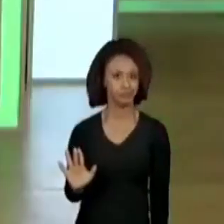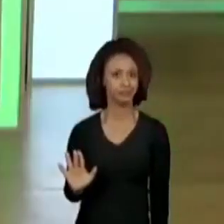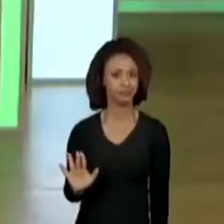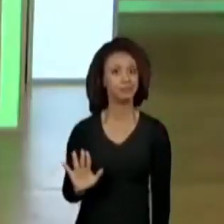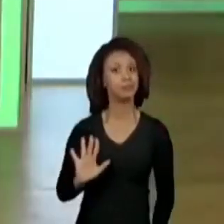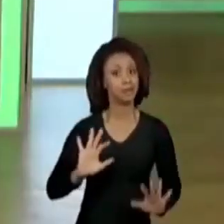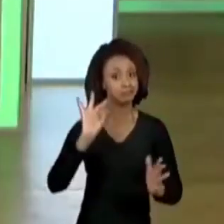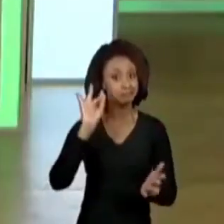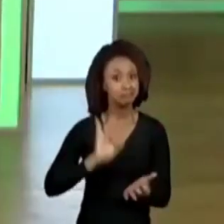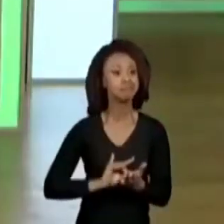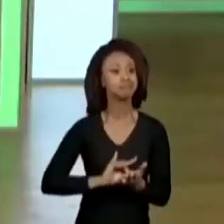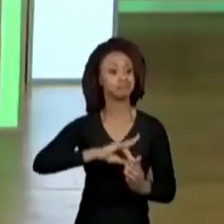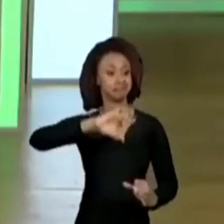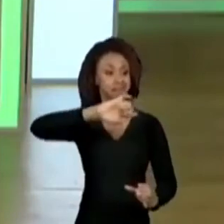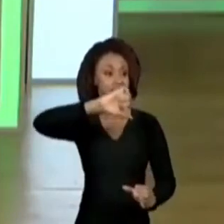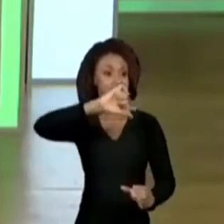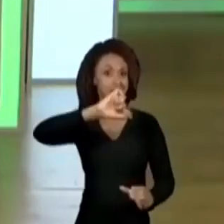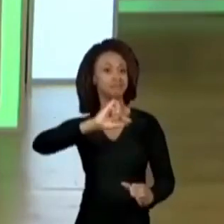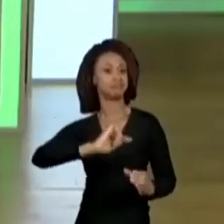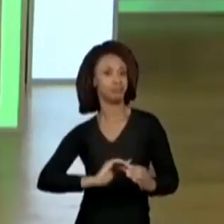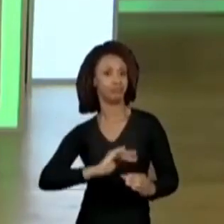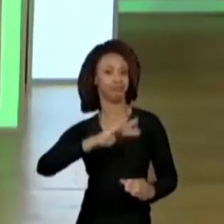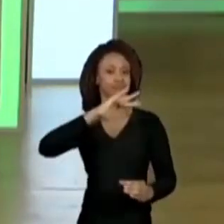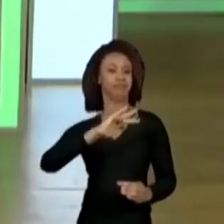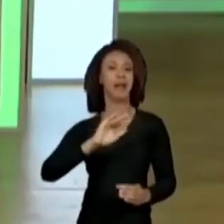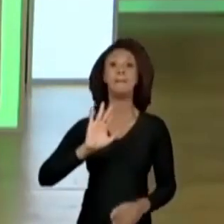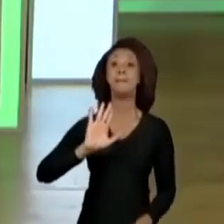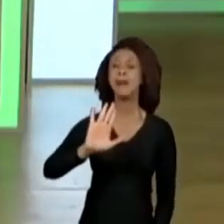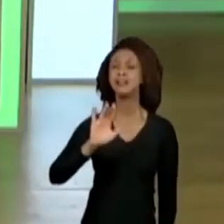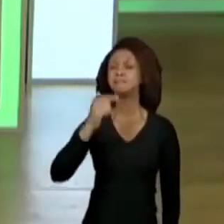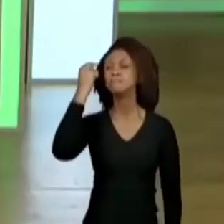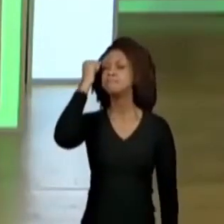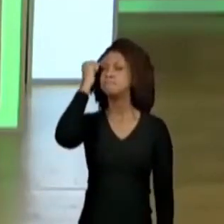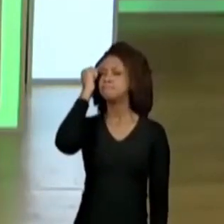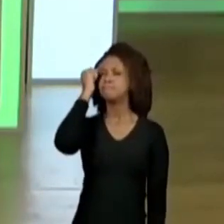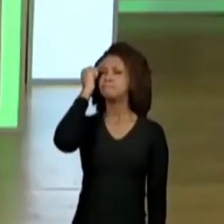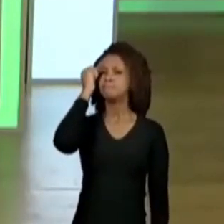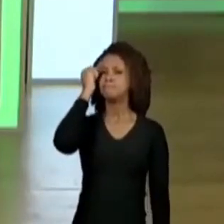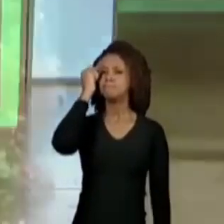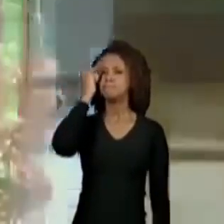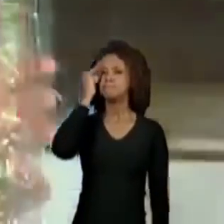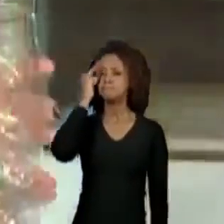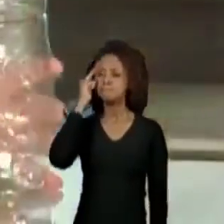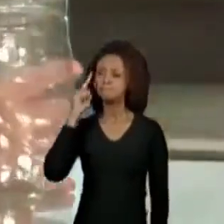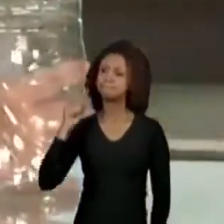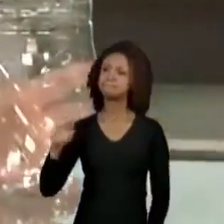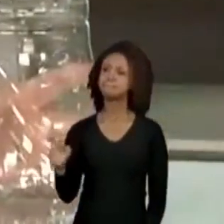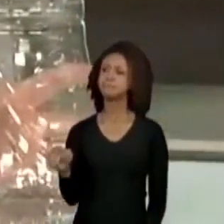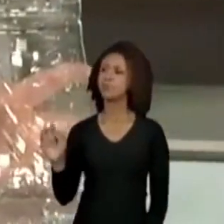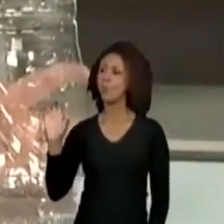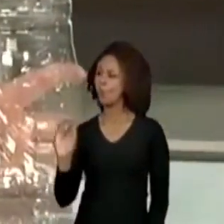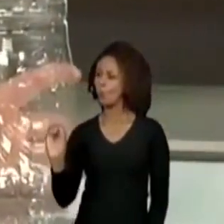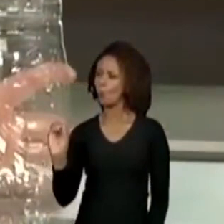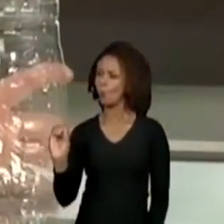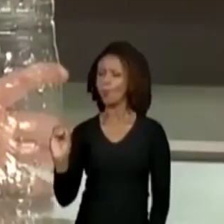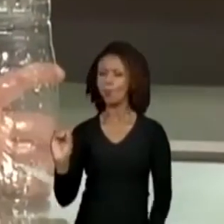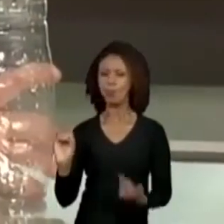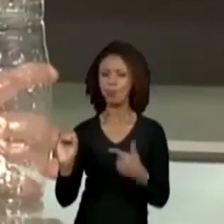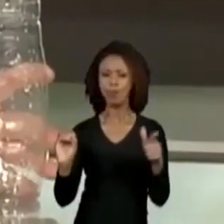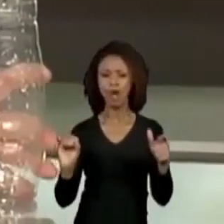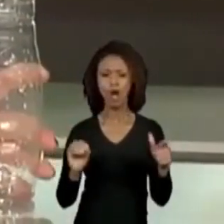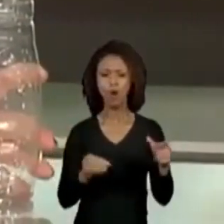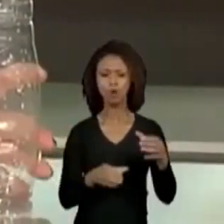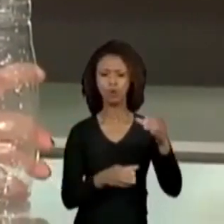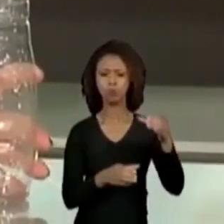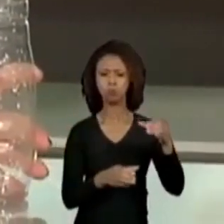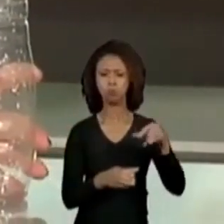certo? Ó, ela tá cheia. E aí, se a gente for pensar aqui, uma vazia, outra cheia, quem pesa